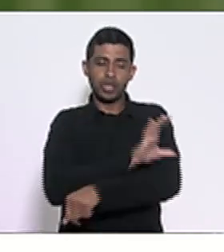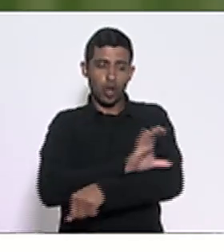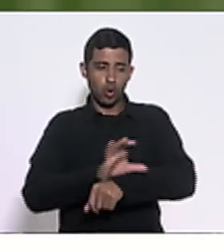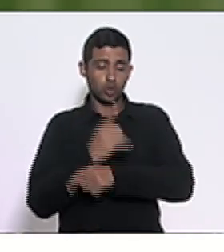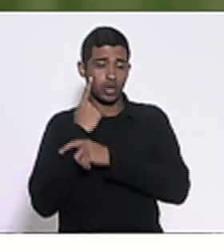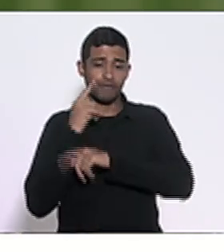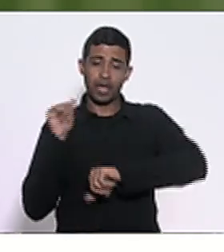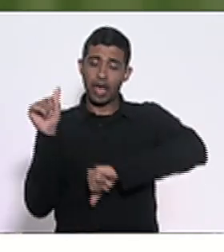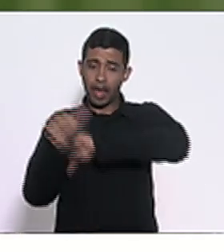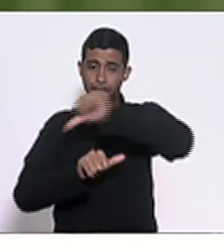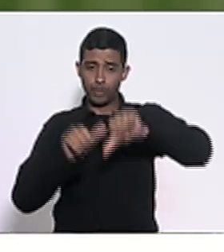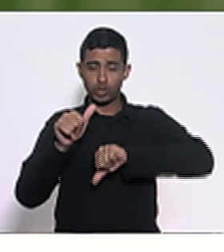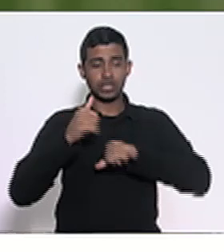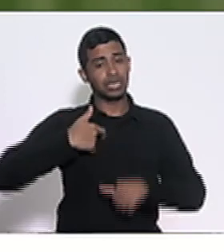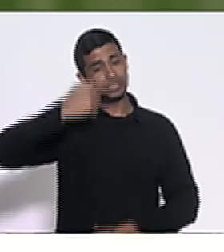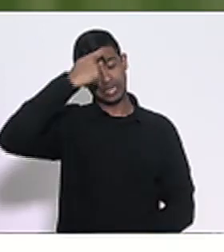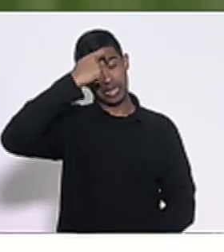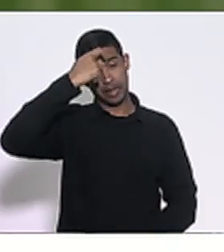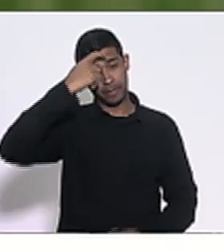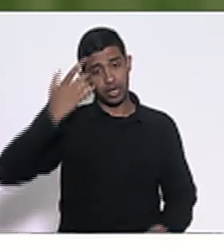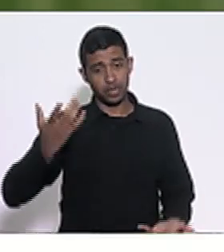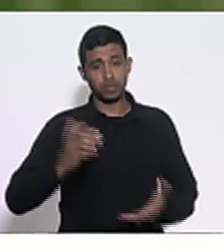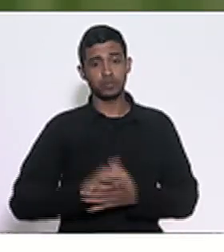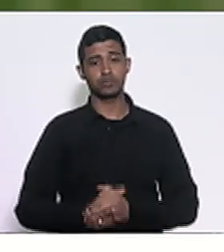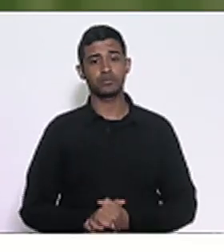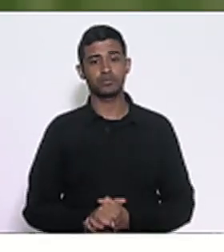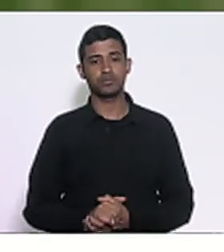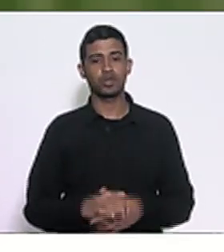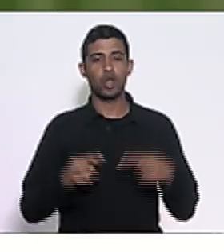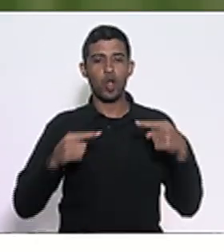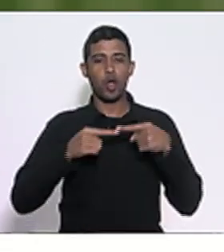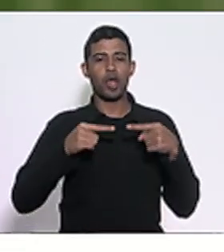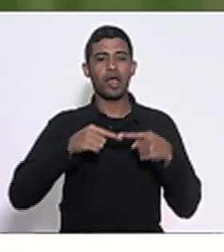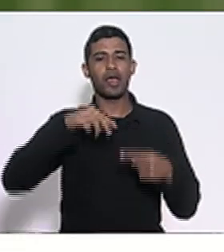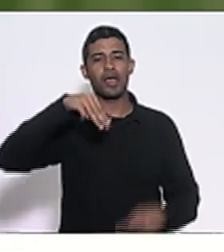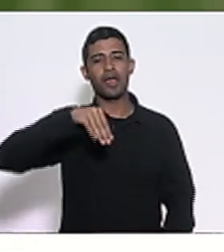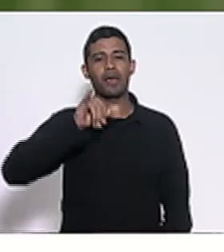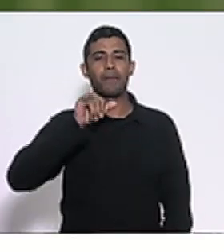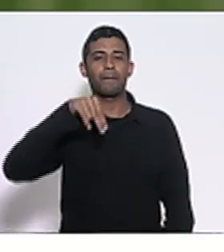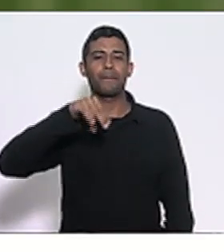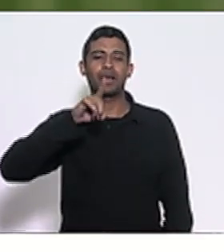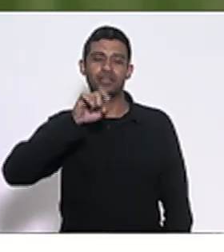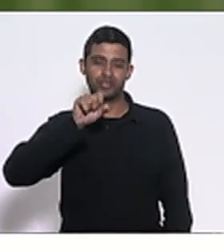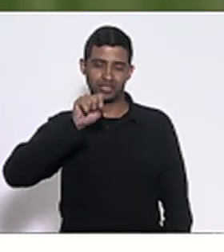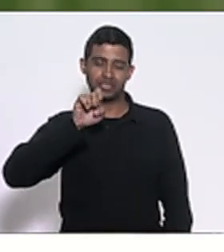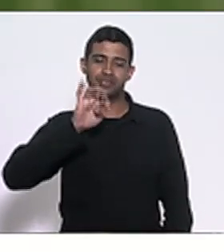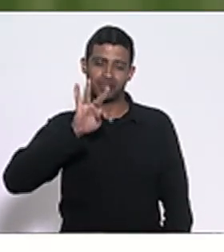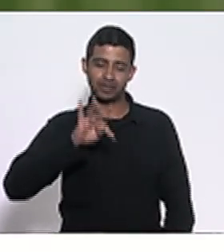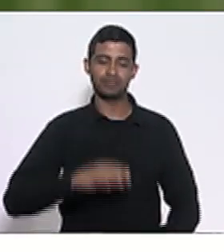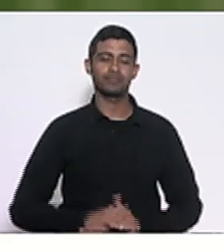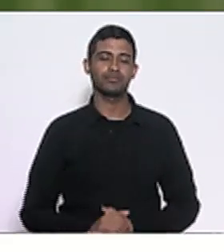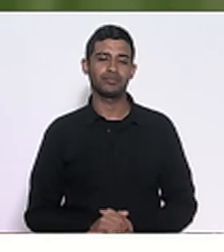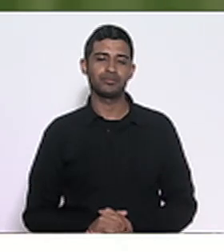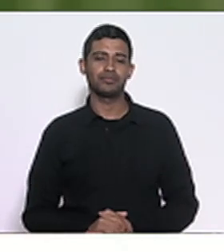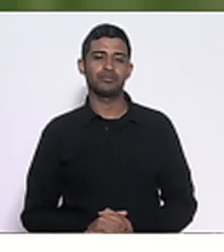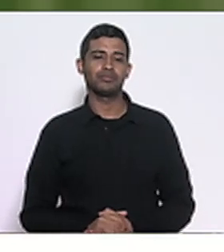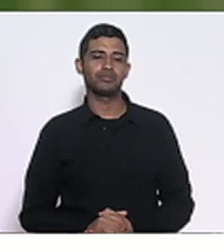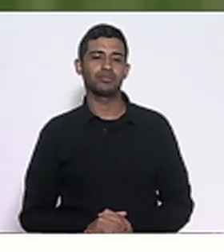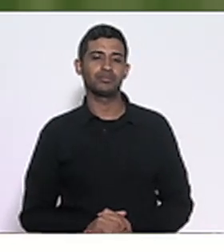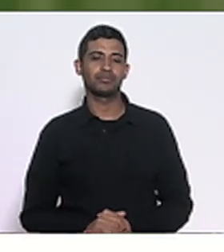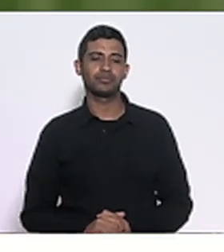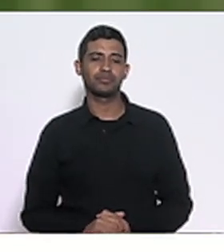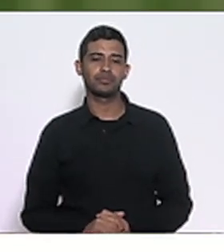às vezes, da mentalidade, do mindset, né? Não gosto de falar muito palavra em inglês, mas assim, da mentalidade que,